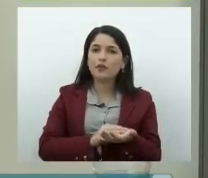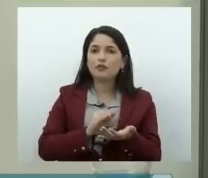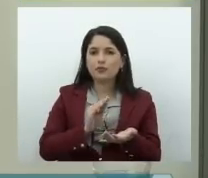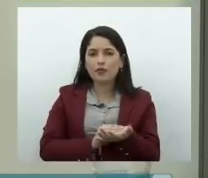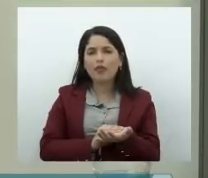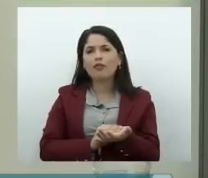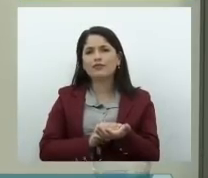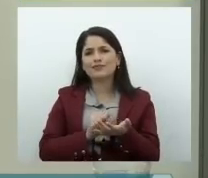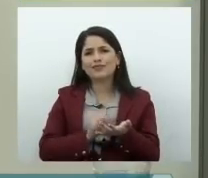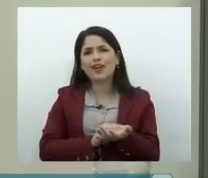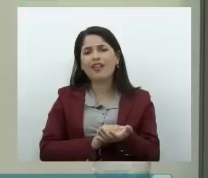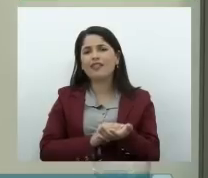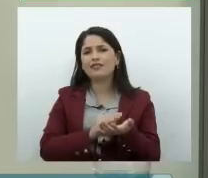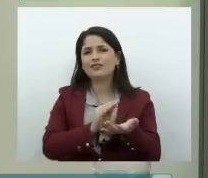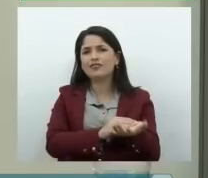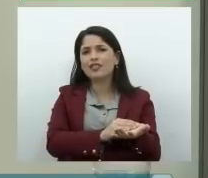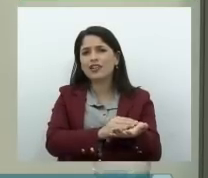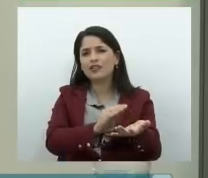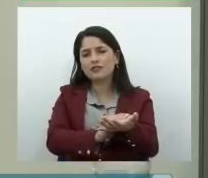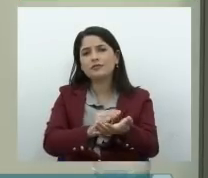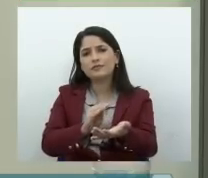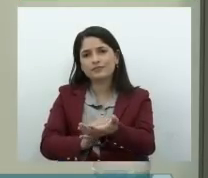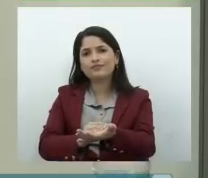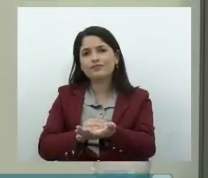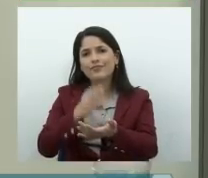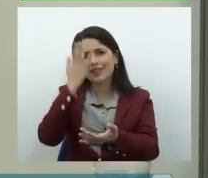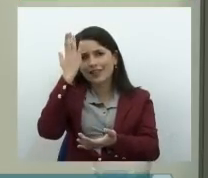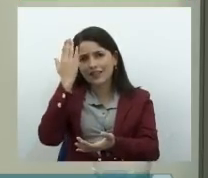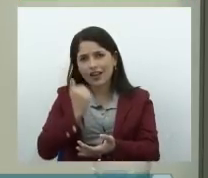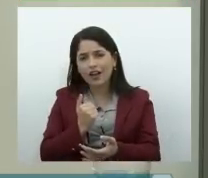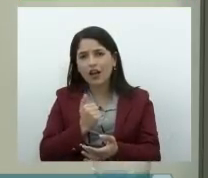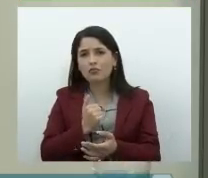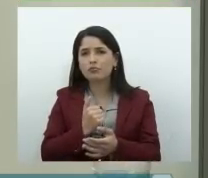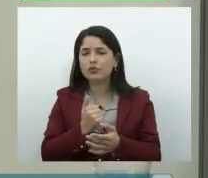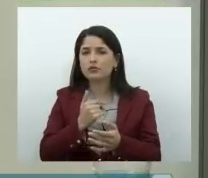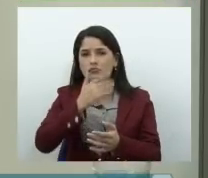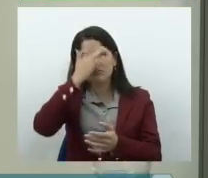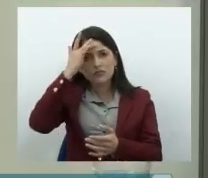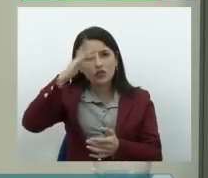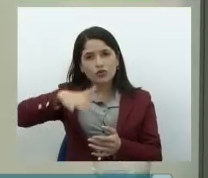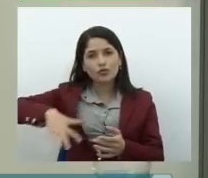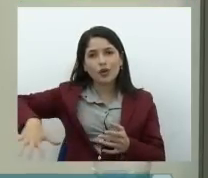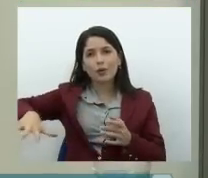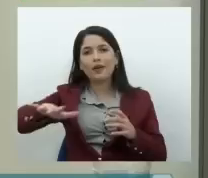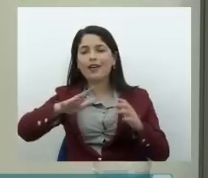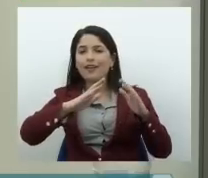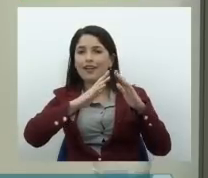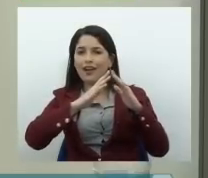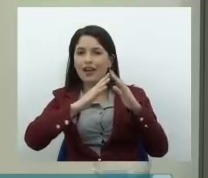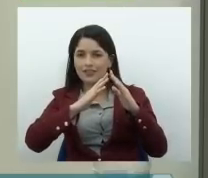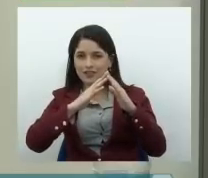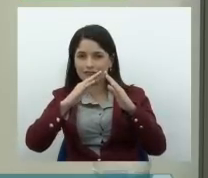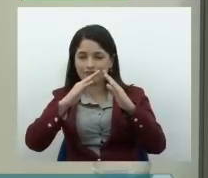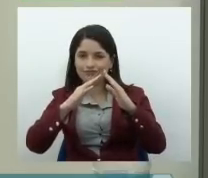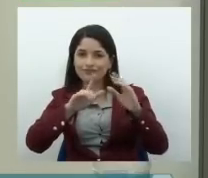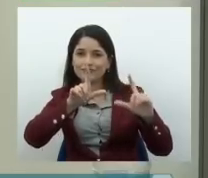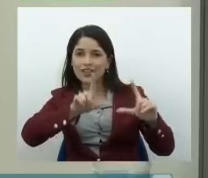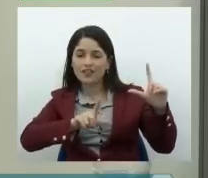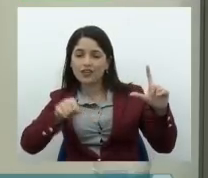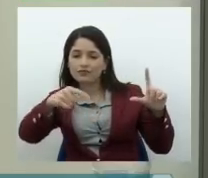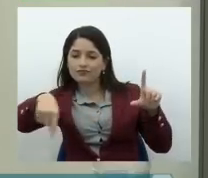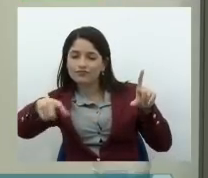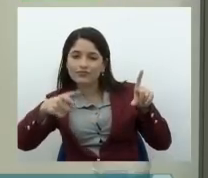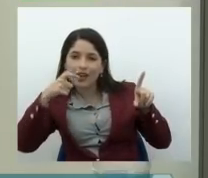melhor. As pessoas que estão em casa nos assistindo precisam saber quais são os nossos planos. Eu quero